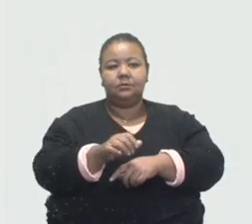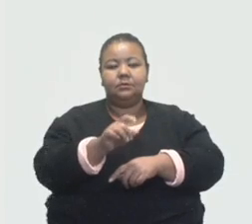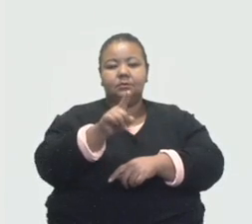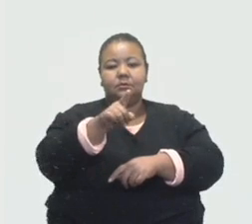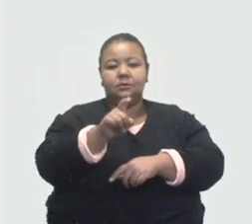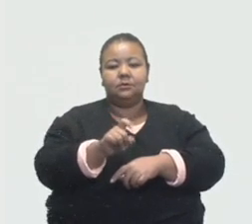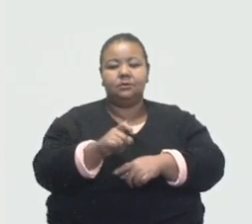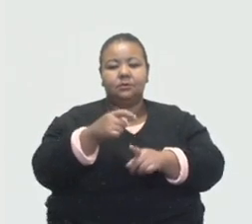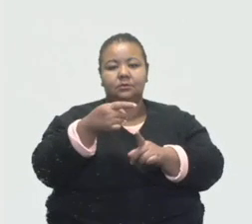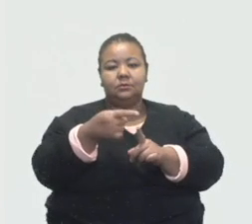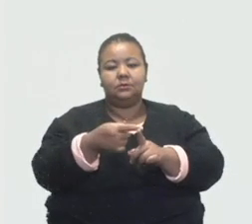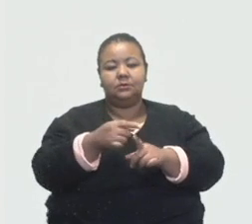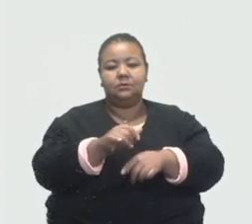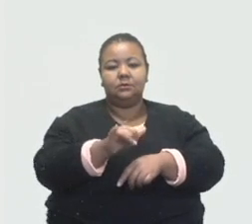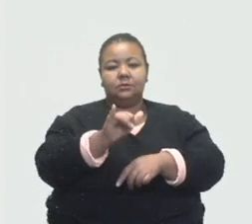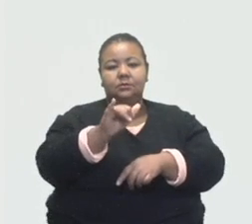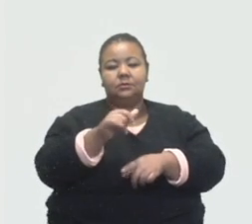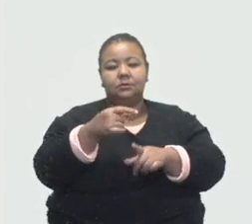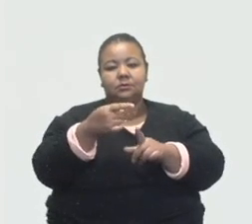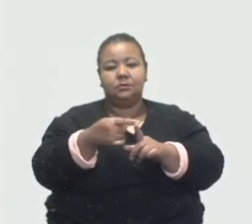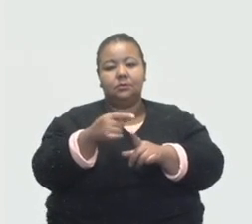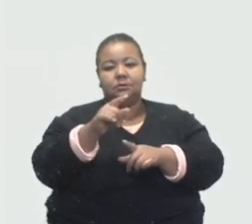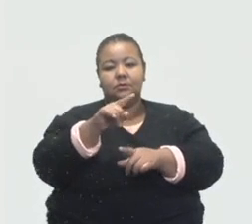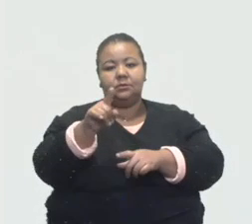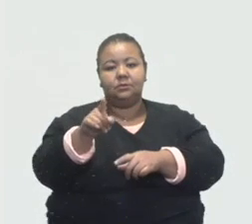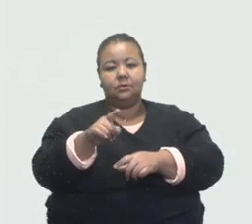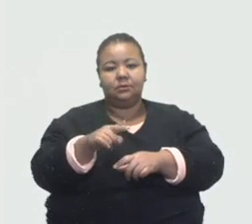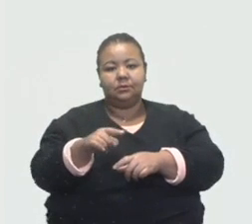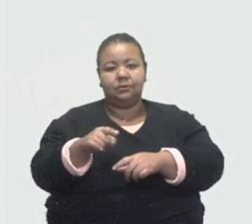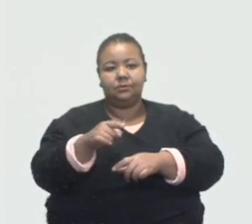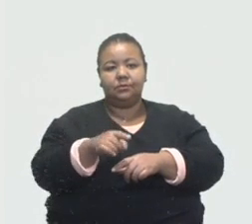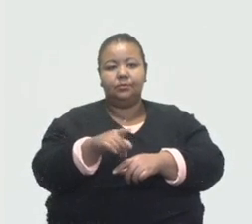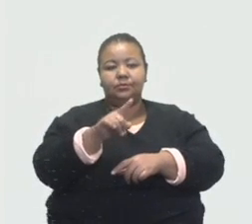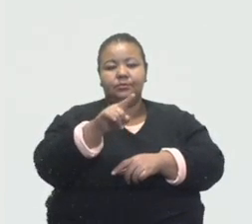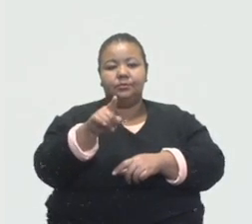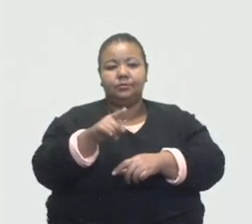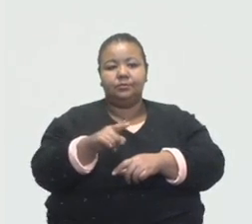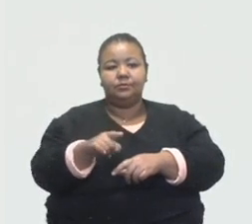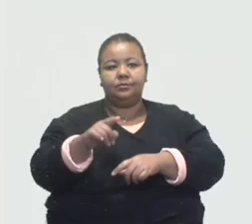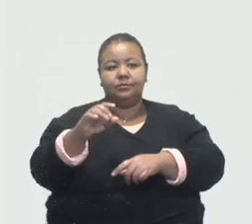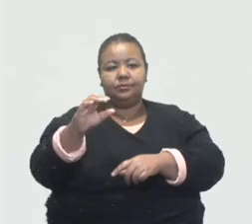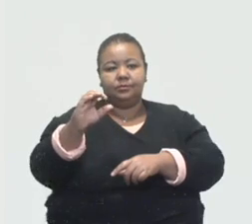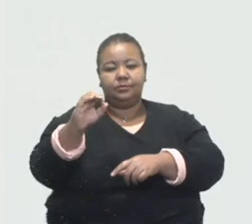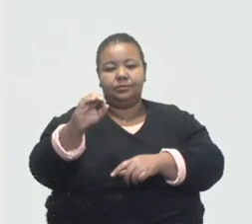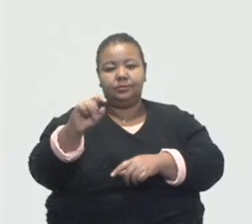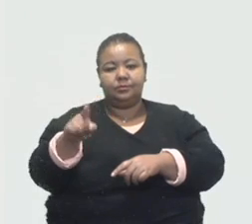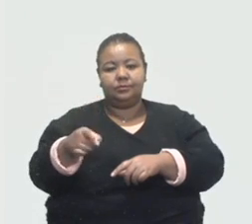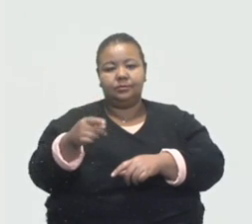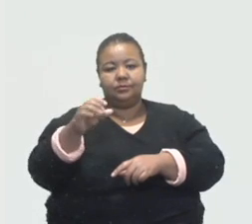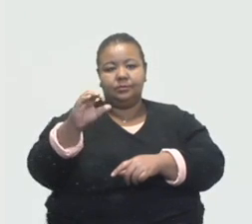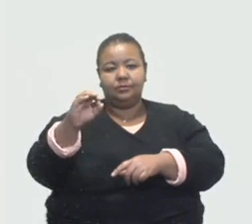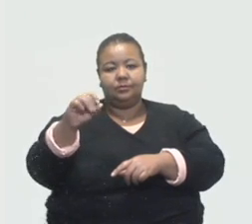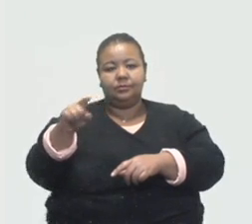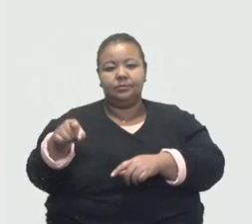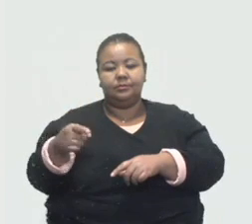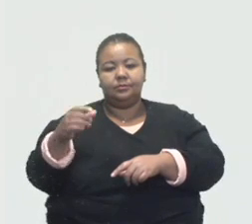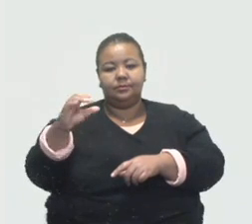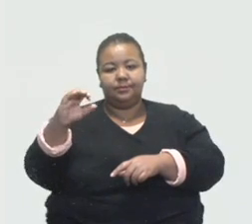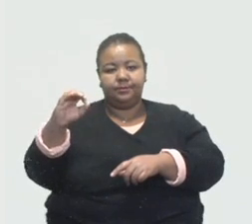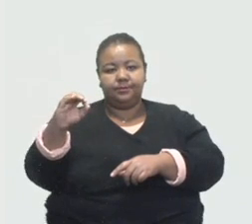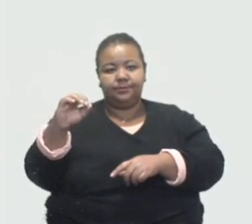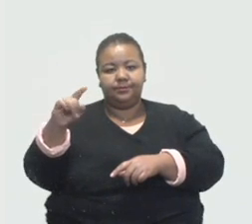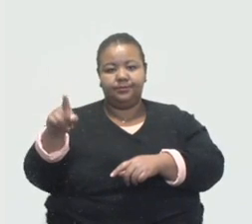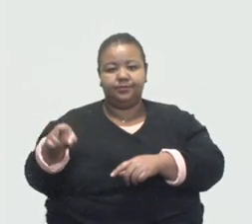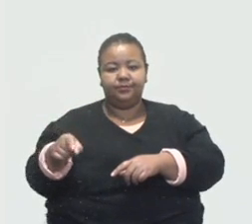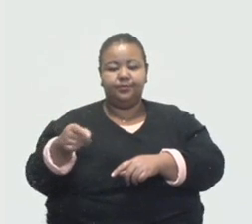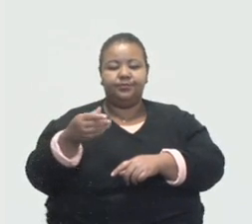x mais y mais z. Isso vai ser igual ao nosso vetor nulo do R3. Então, agora aqui